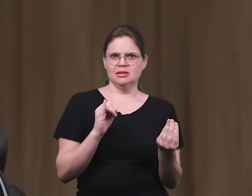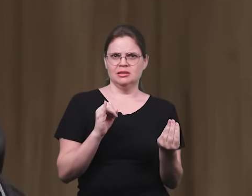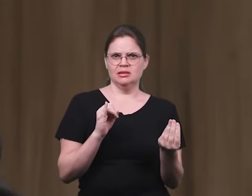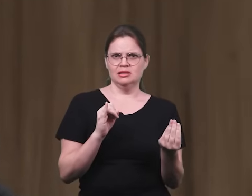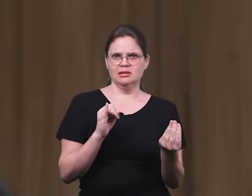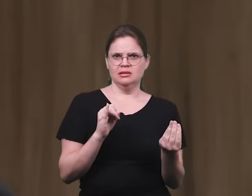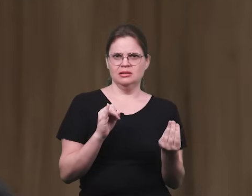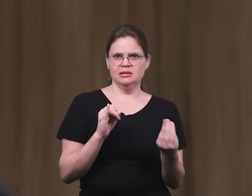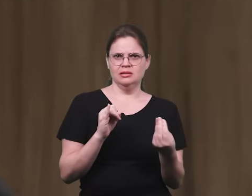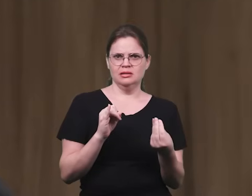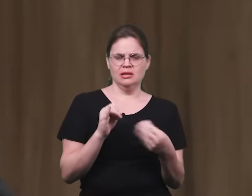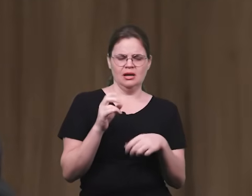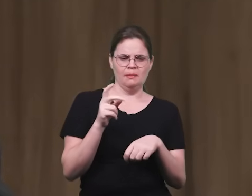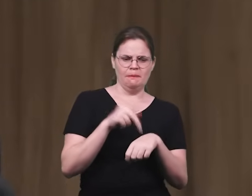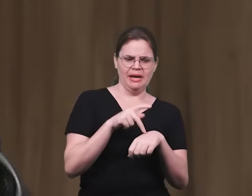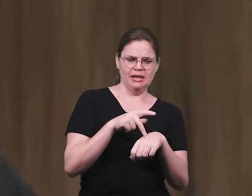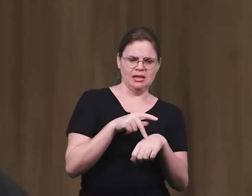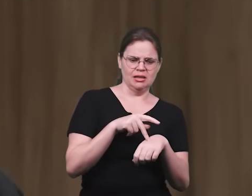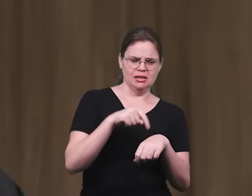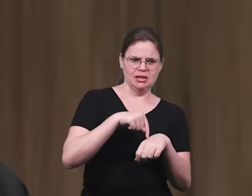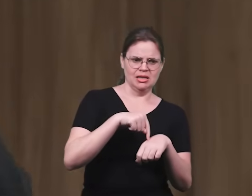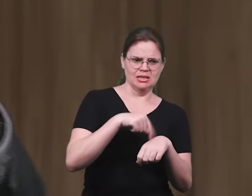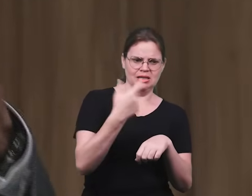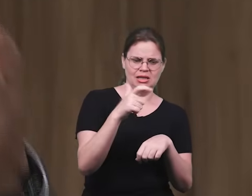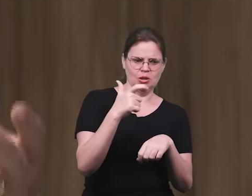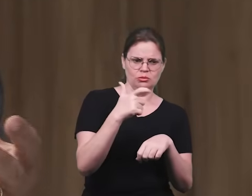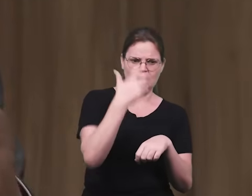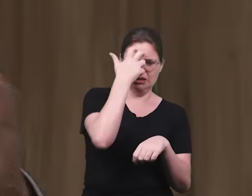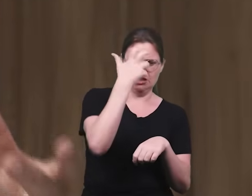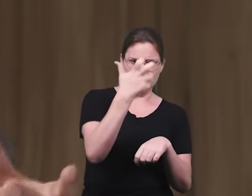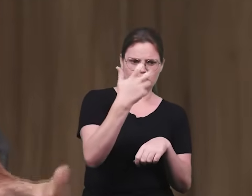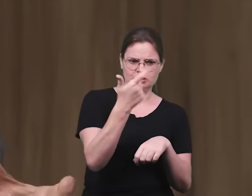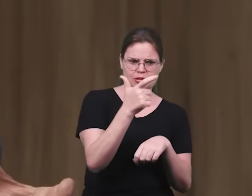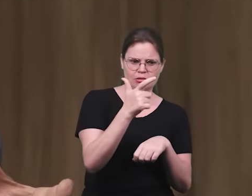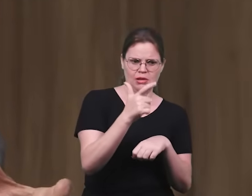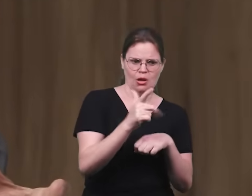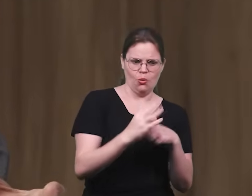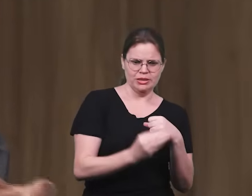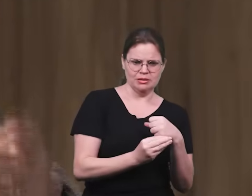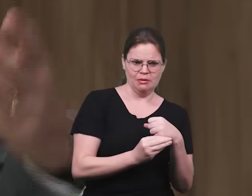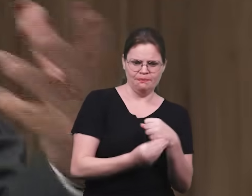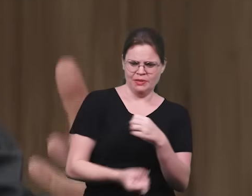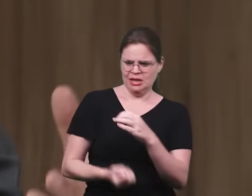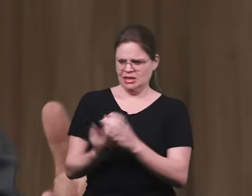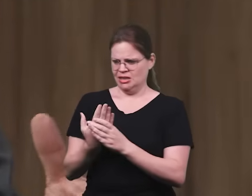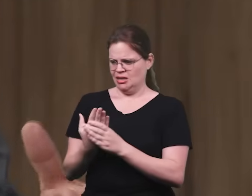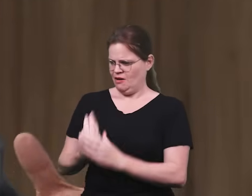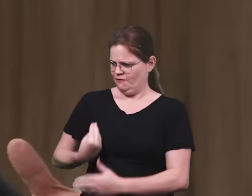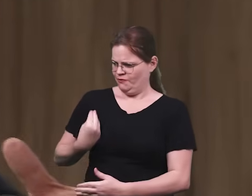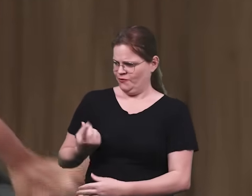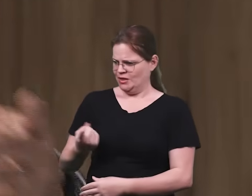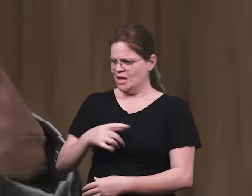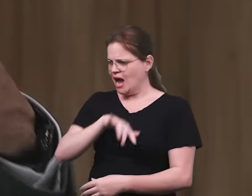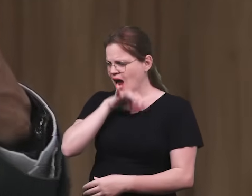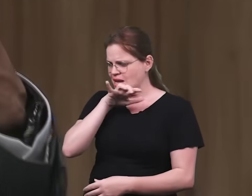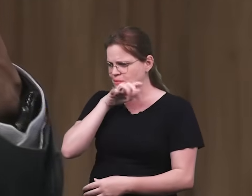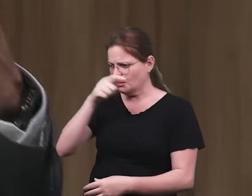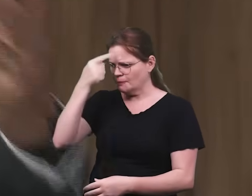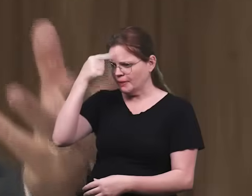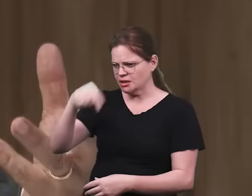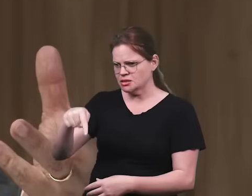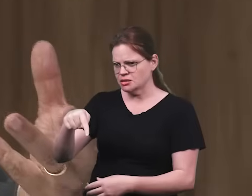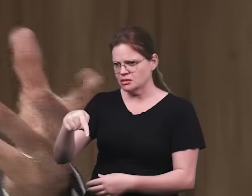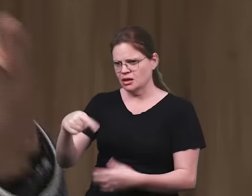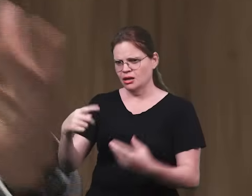gerou vida inteligente? Então são três abismos que existem para que